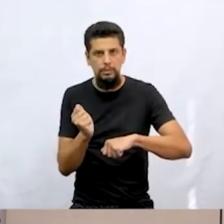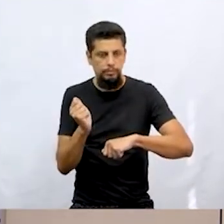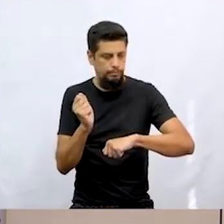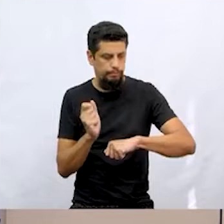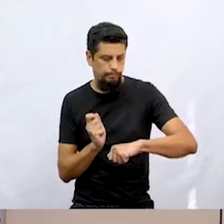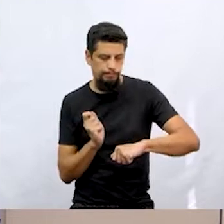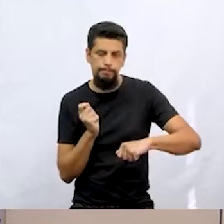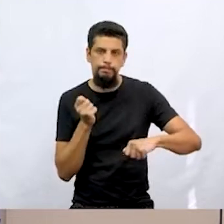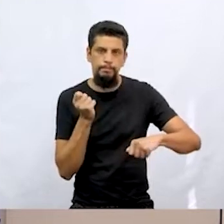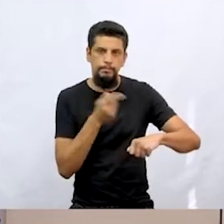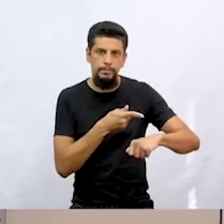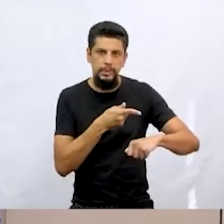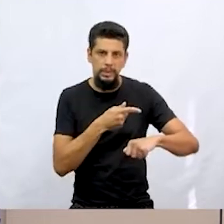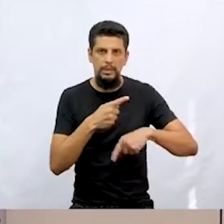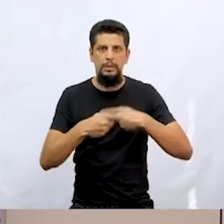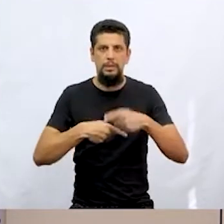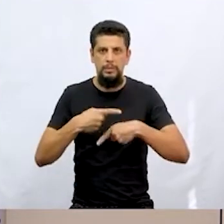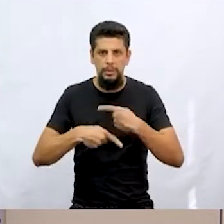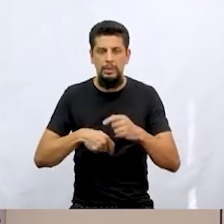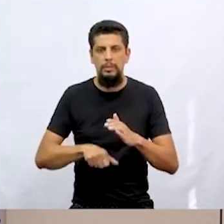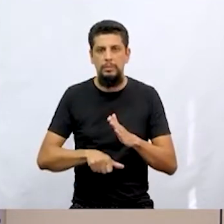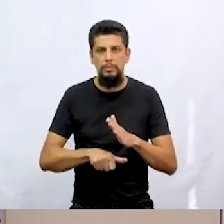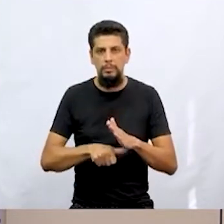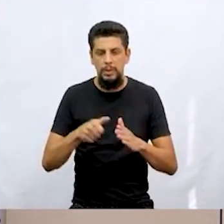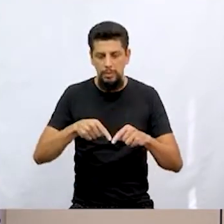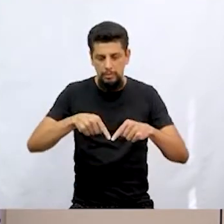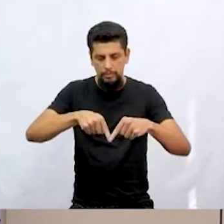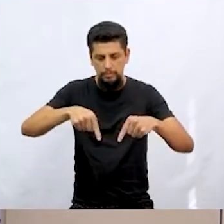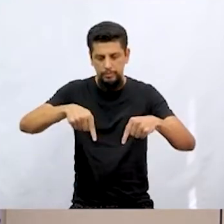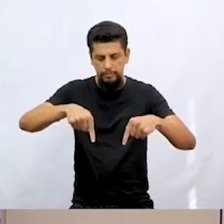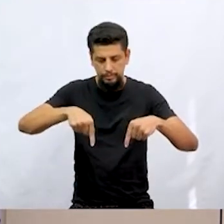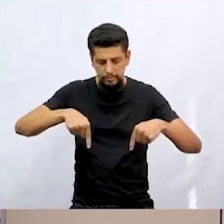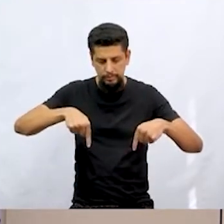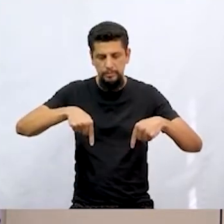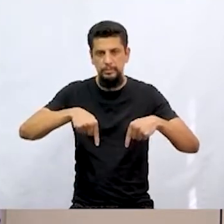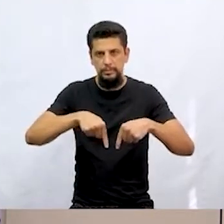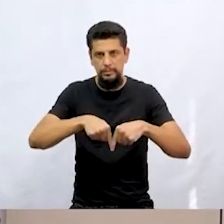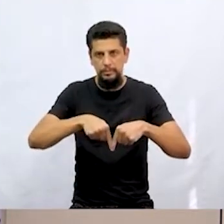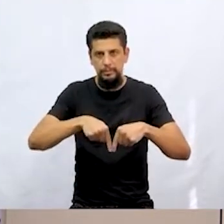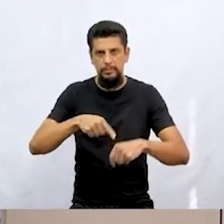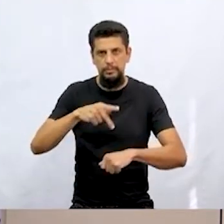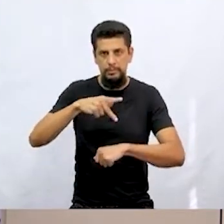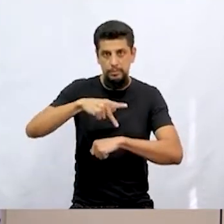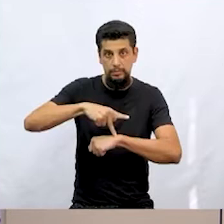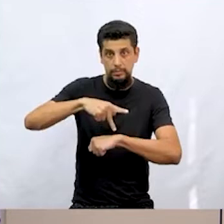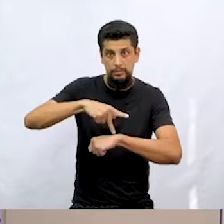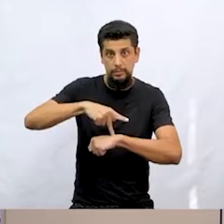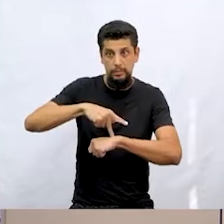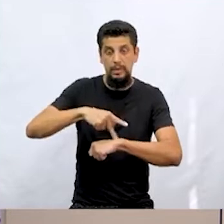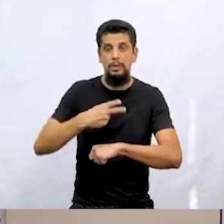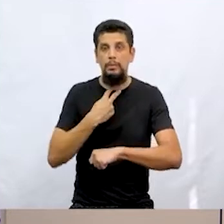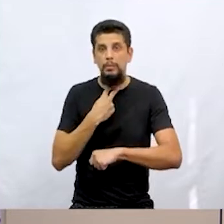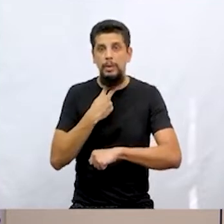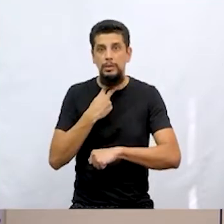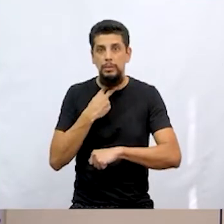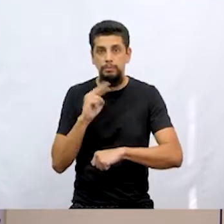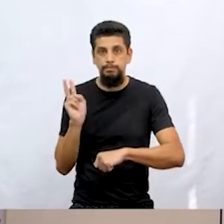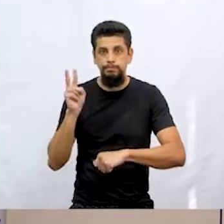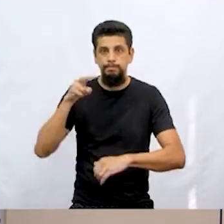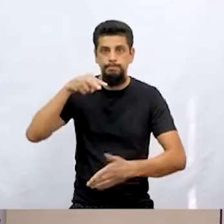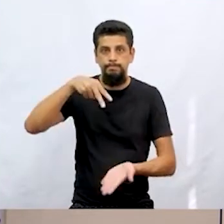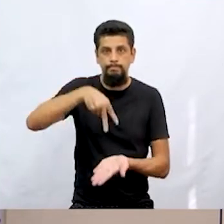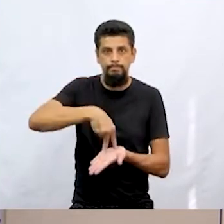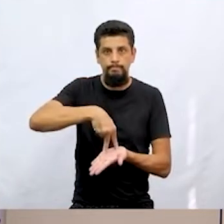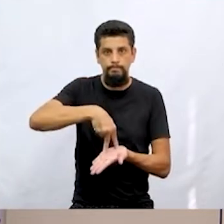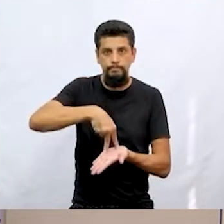na primeira casinha. Daí, vai estar na primeira casinha. Nessa casa que a pedrinha está, você não pode pôr